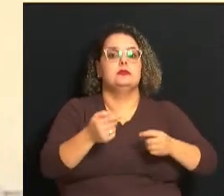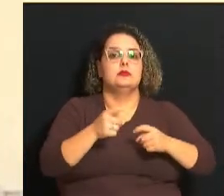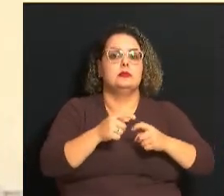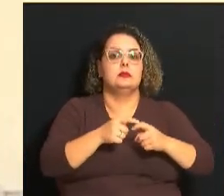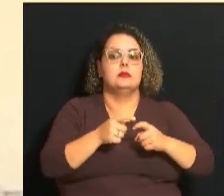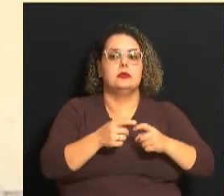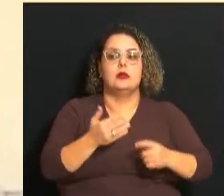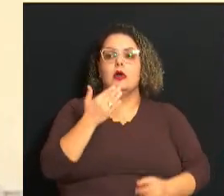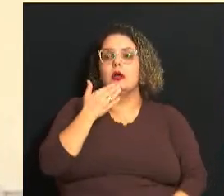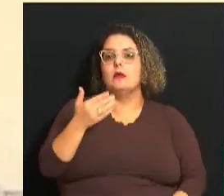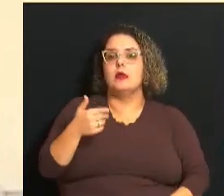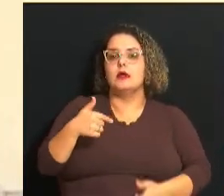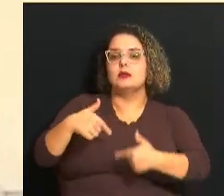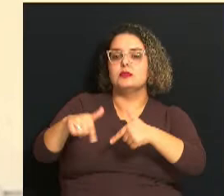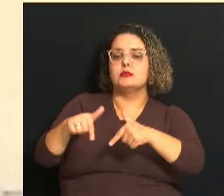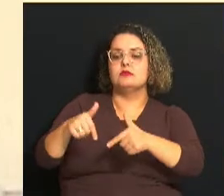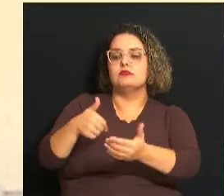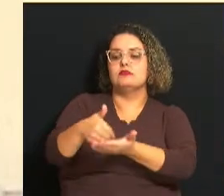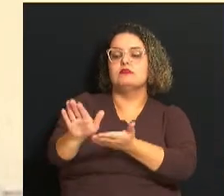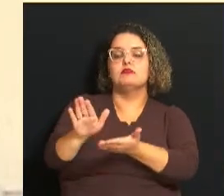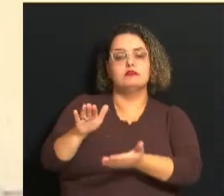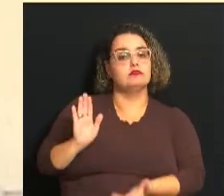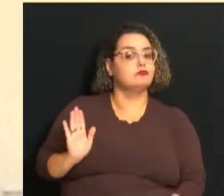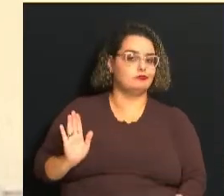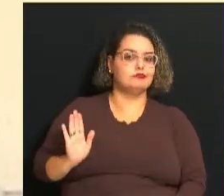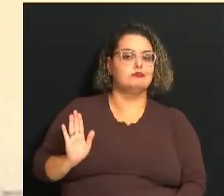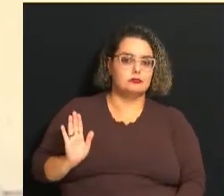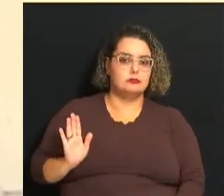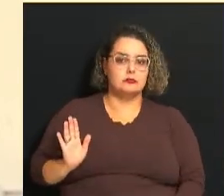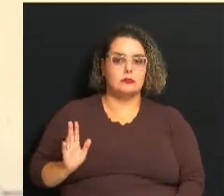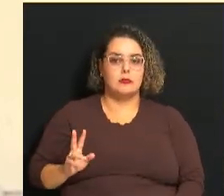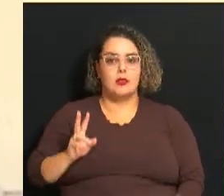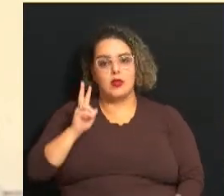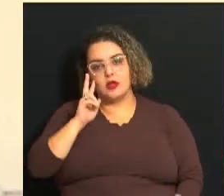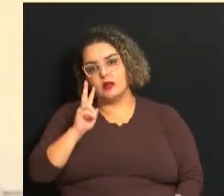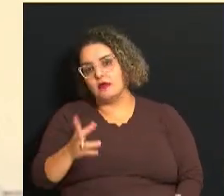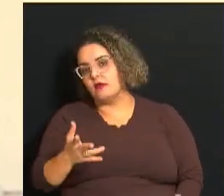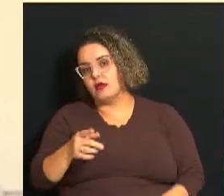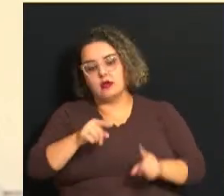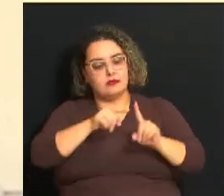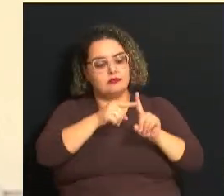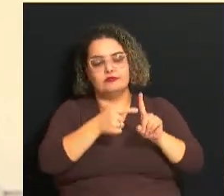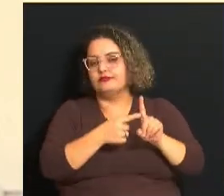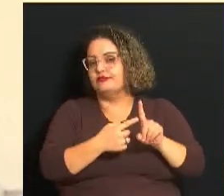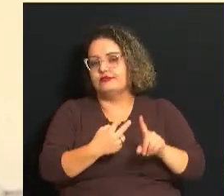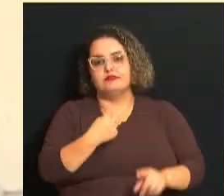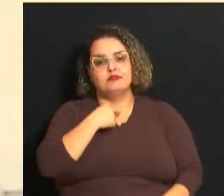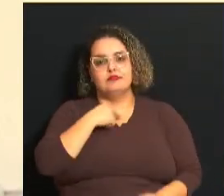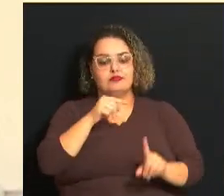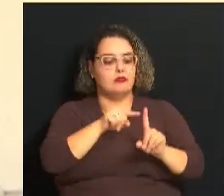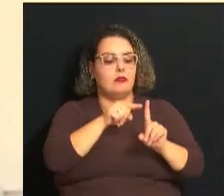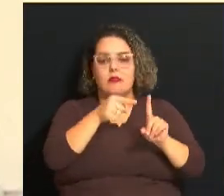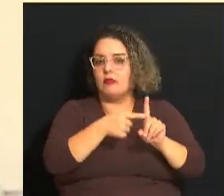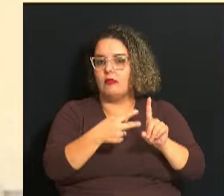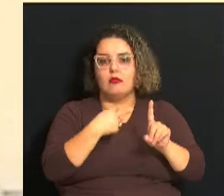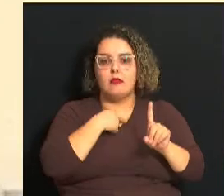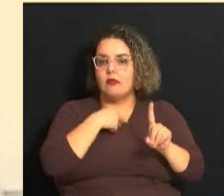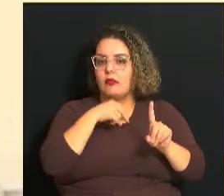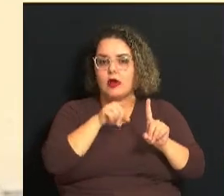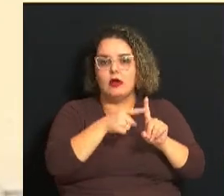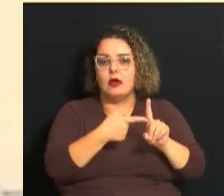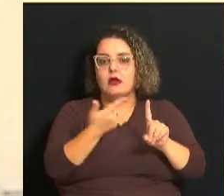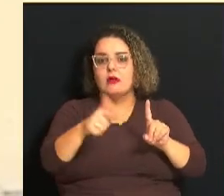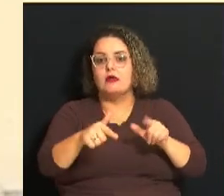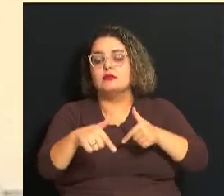pede a conta né é trágico que a gente vê que elas mulheres são impedidas de gerar os filhos e às vezes impedidas de